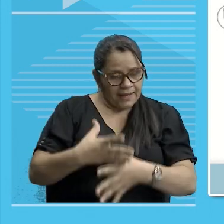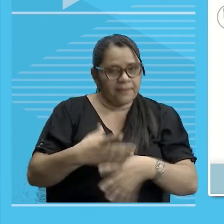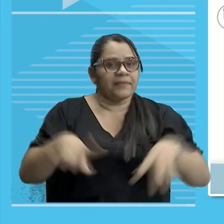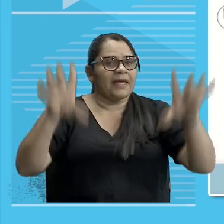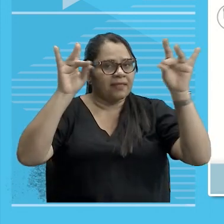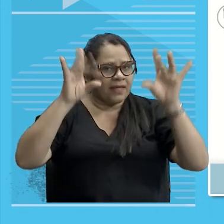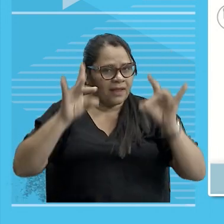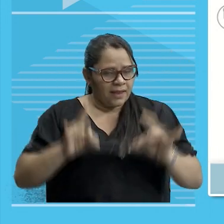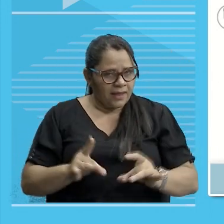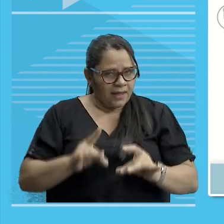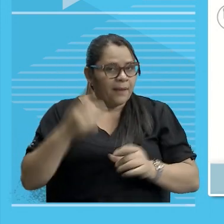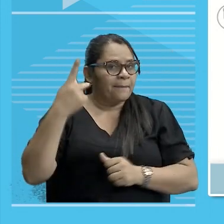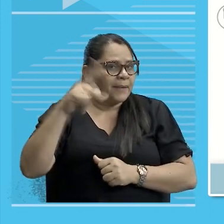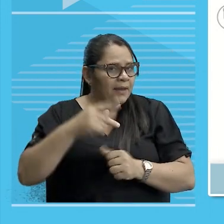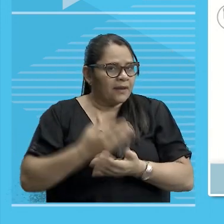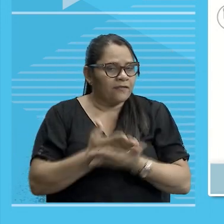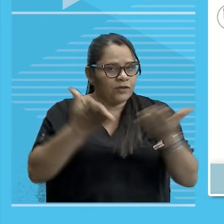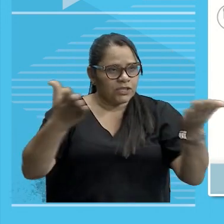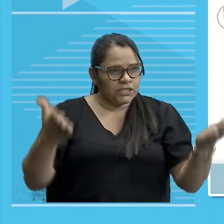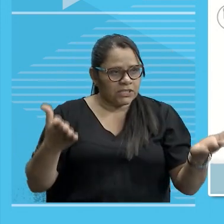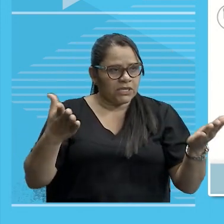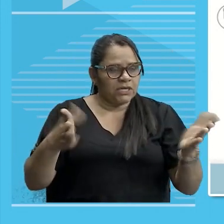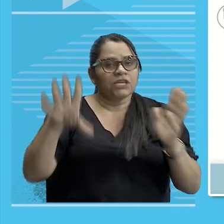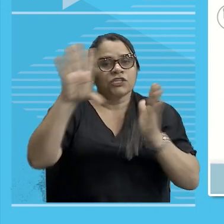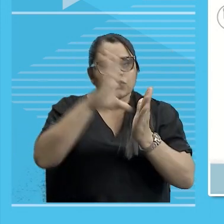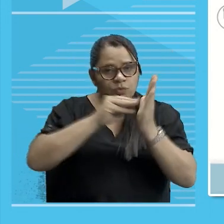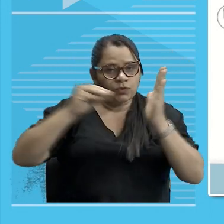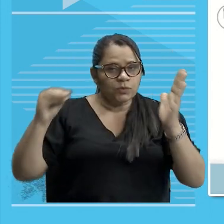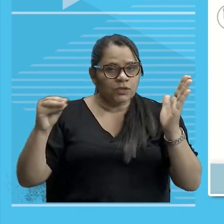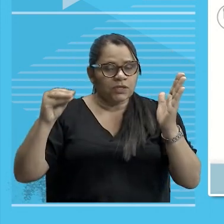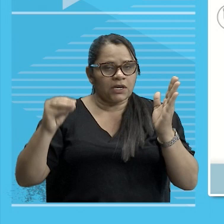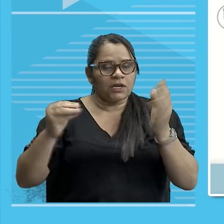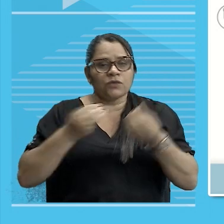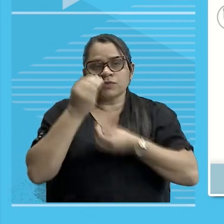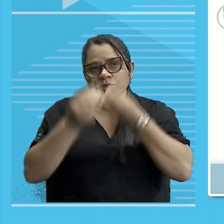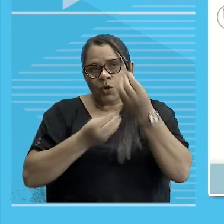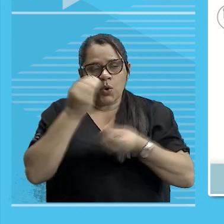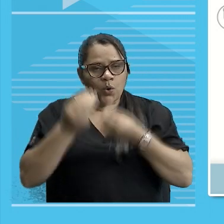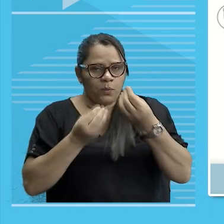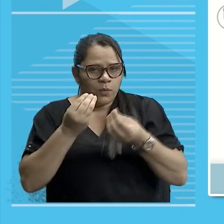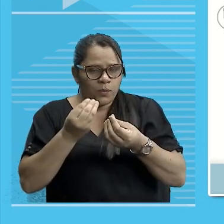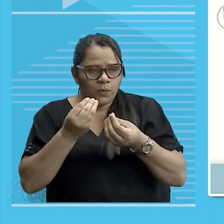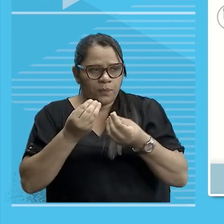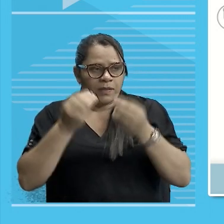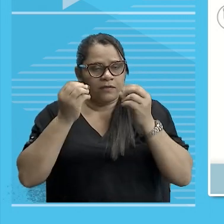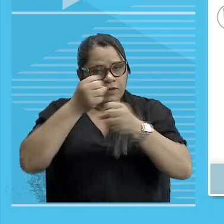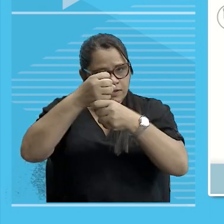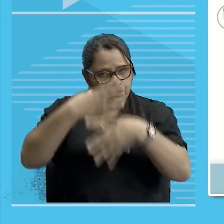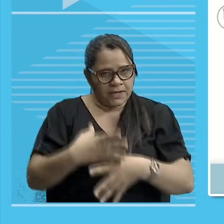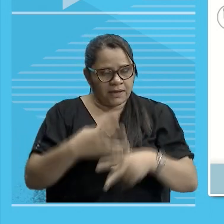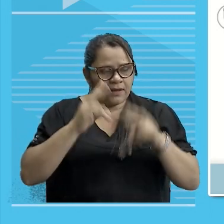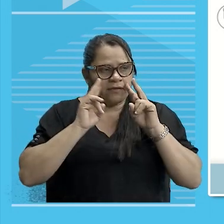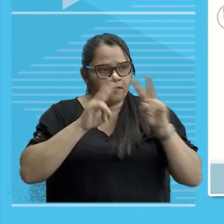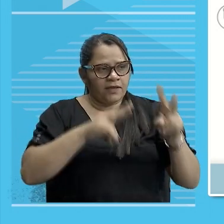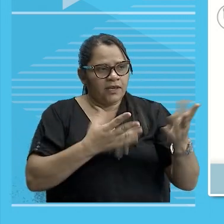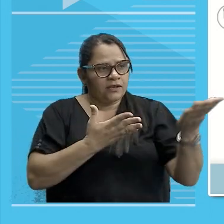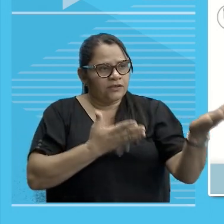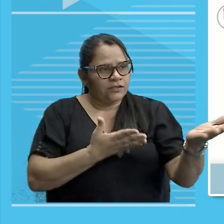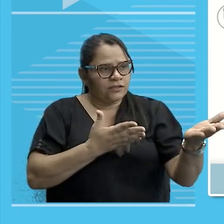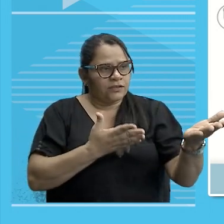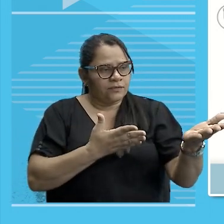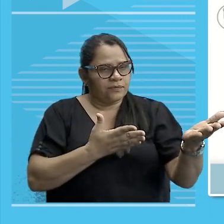disseminar os modelos os modelos de